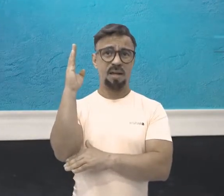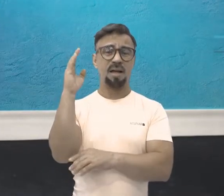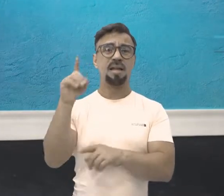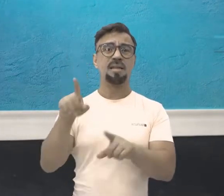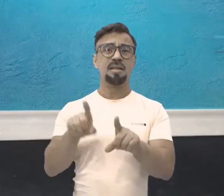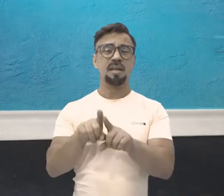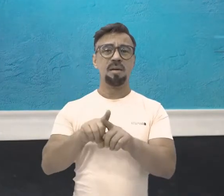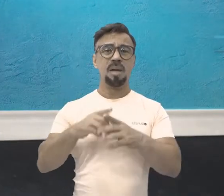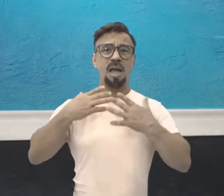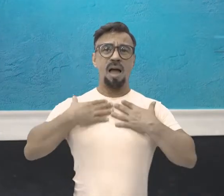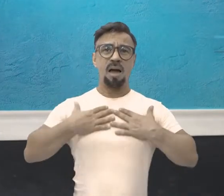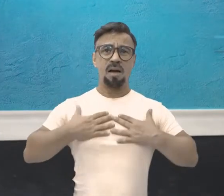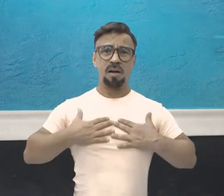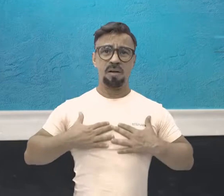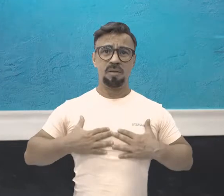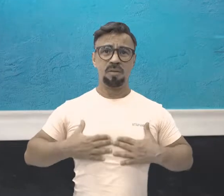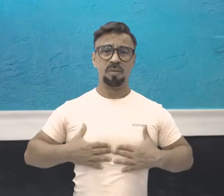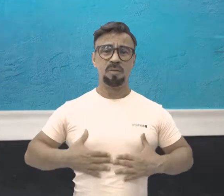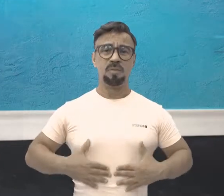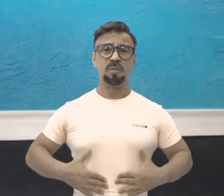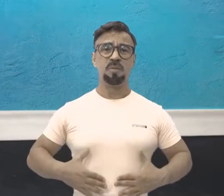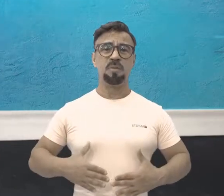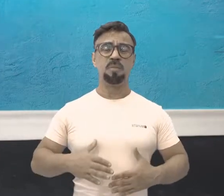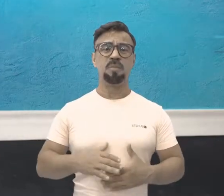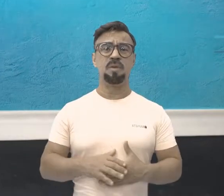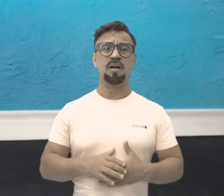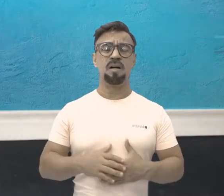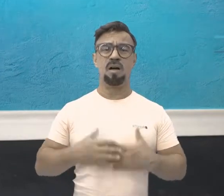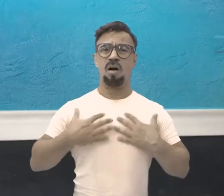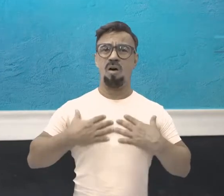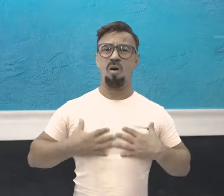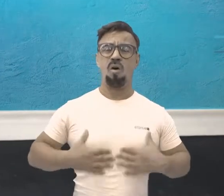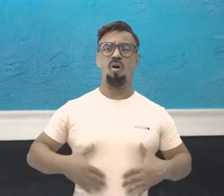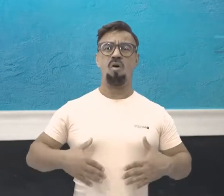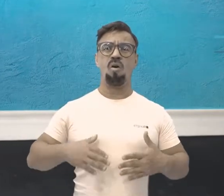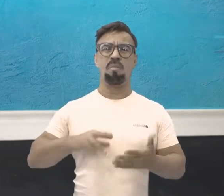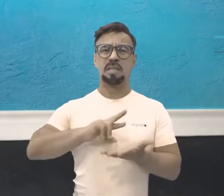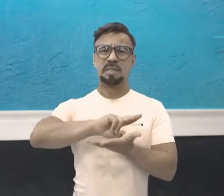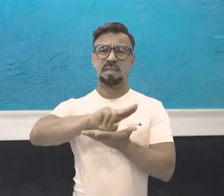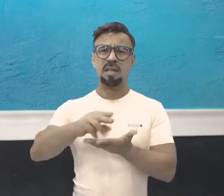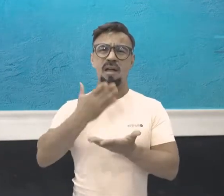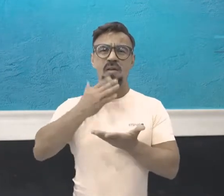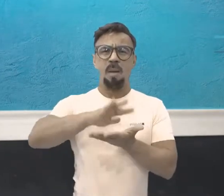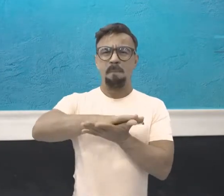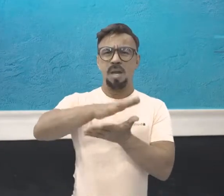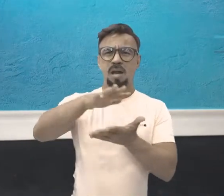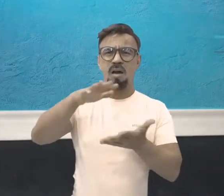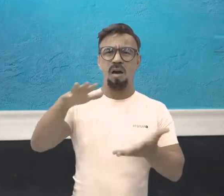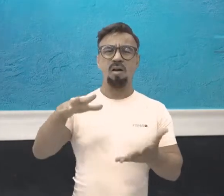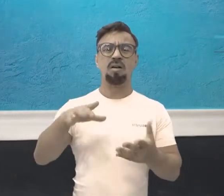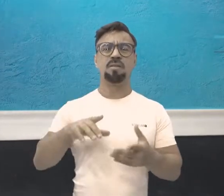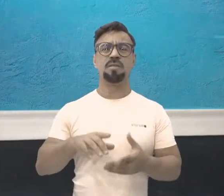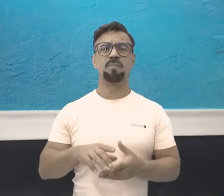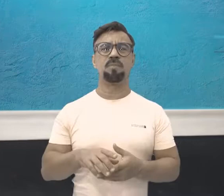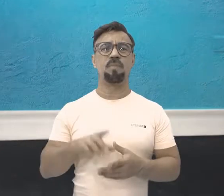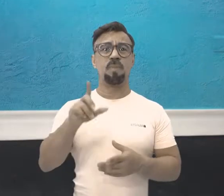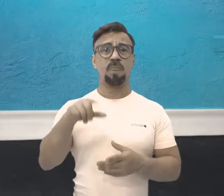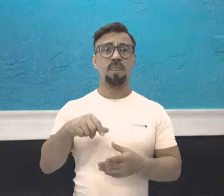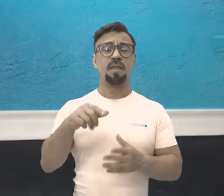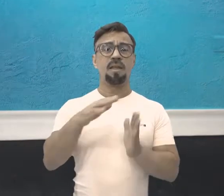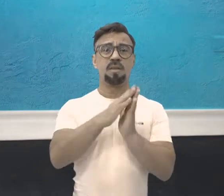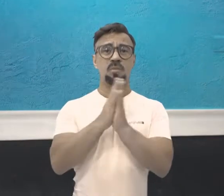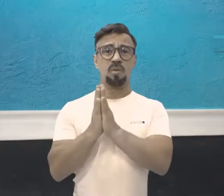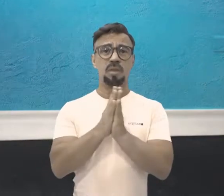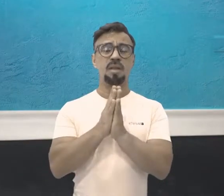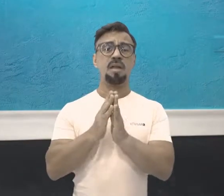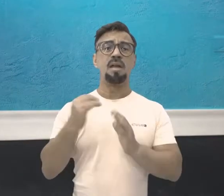ricamente vestida com roupas de cetim, roupas brilhosas. E ela é uma também